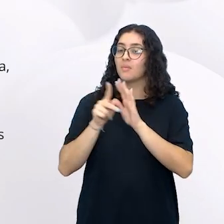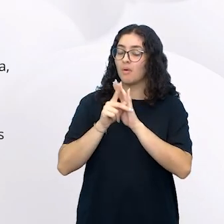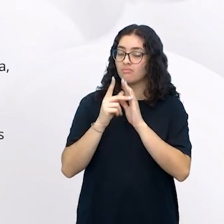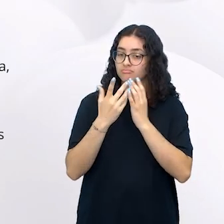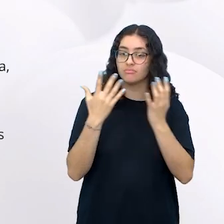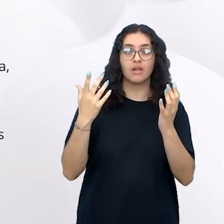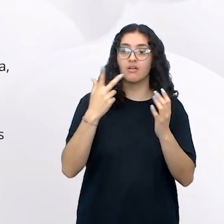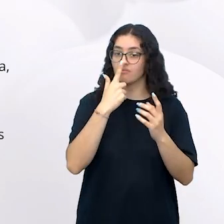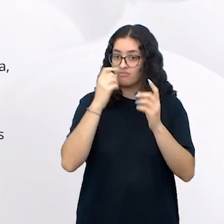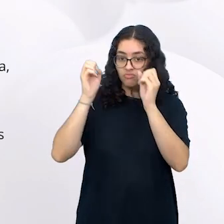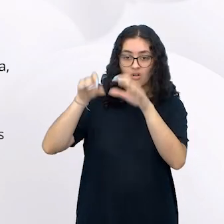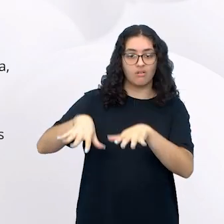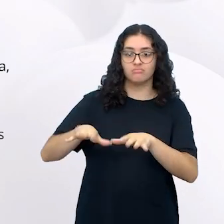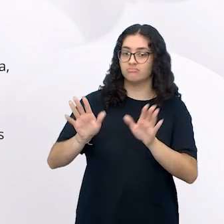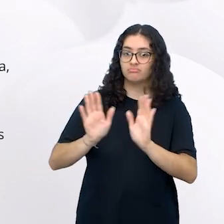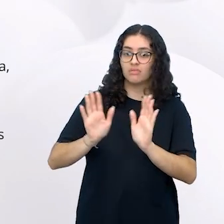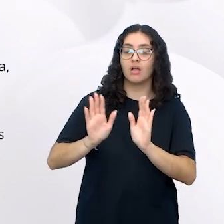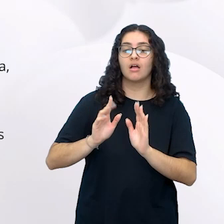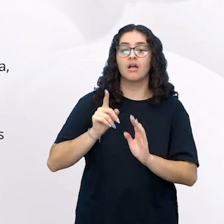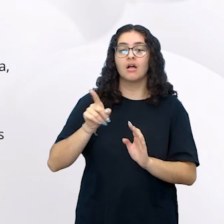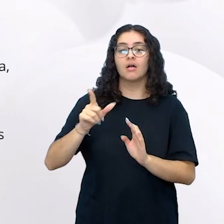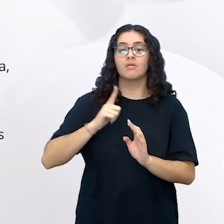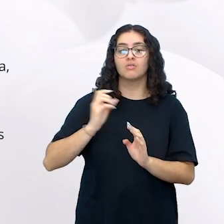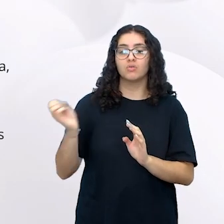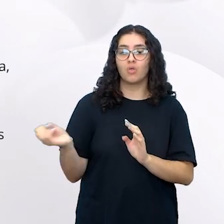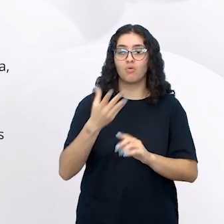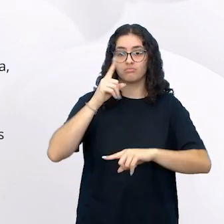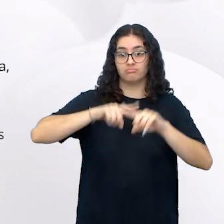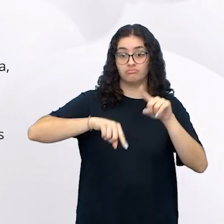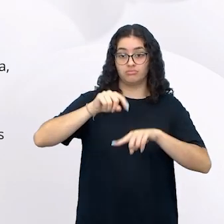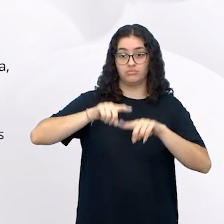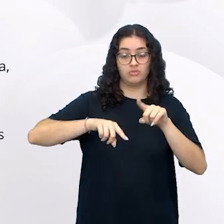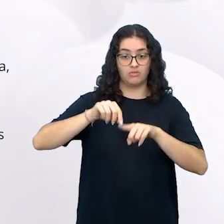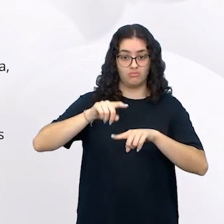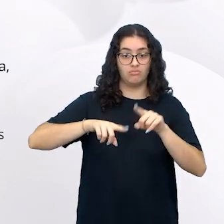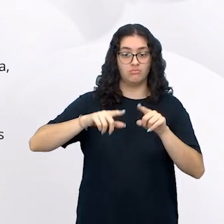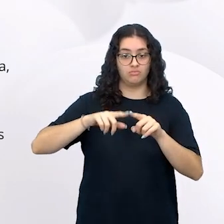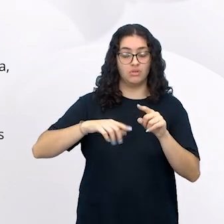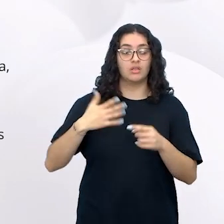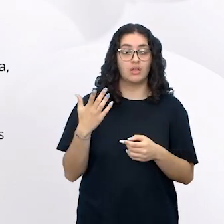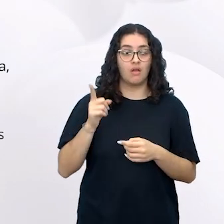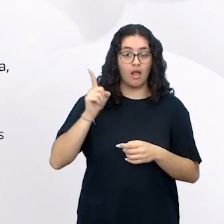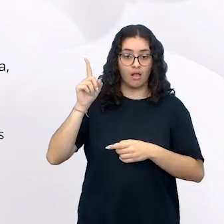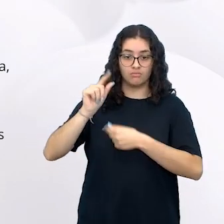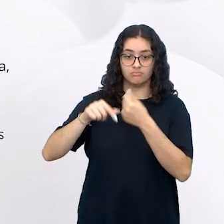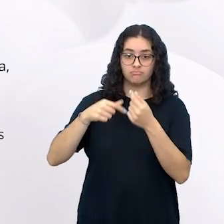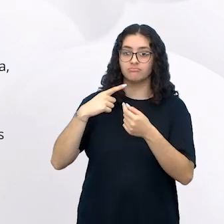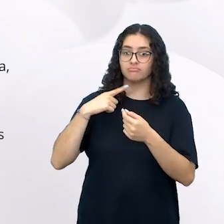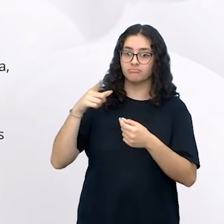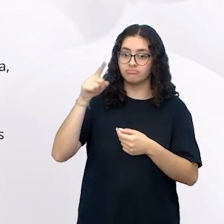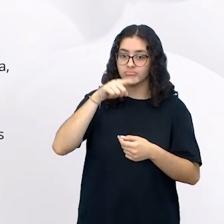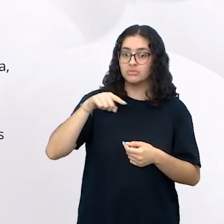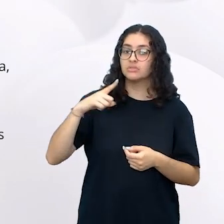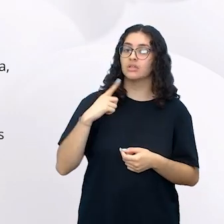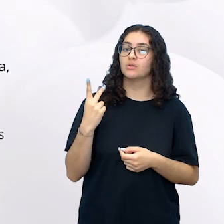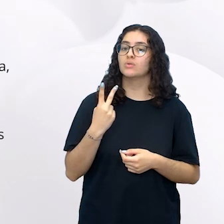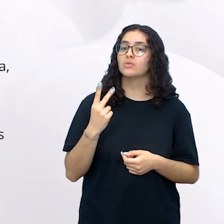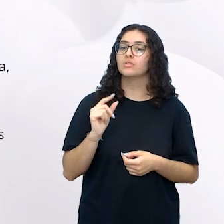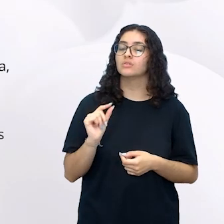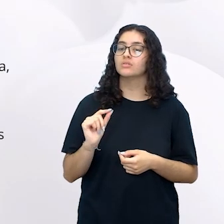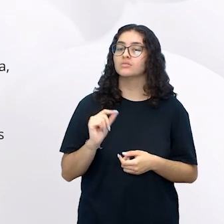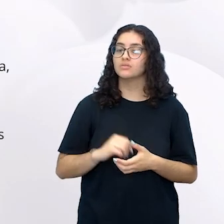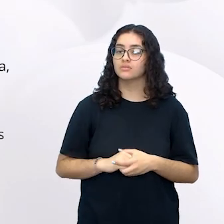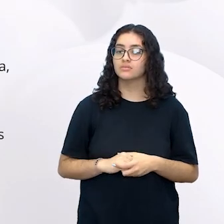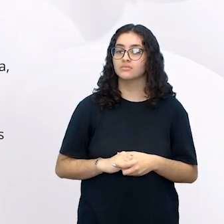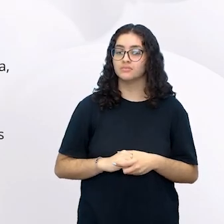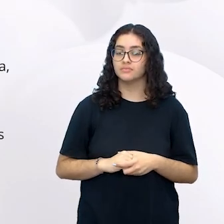são descartados, eles são usados para gerar um novo produto, né? E dentro dessa economia circular a gente tem 2 ciclos, né? Um técnico,